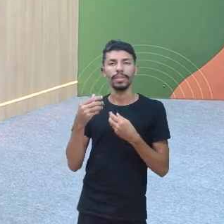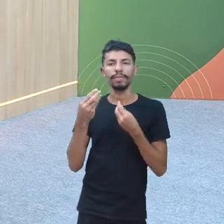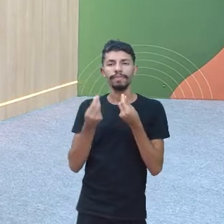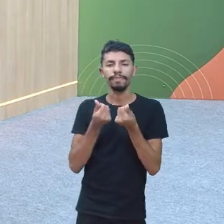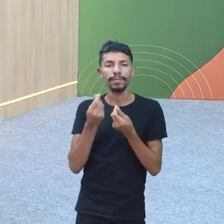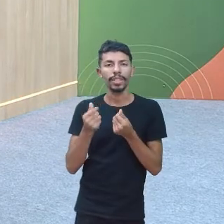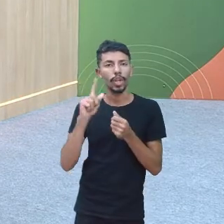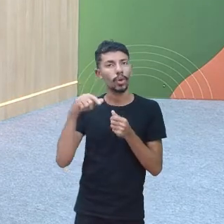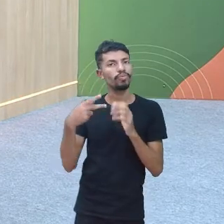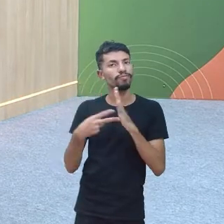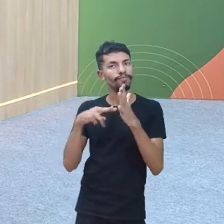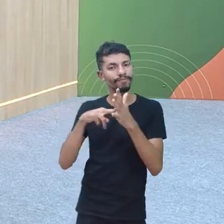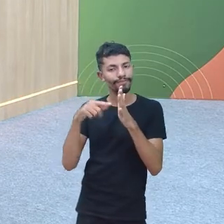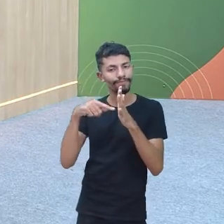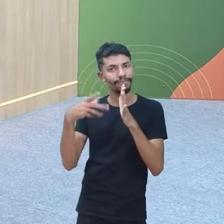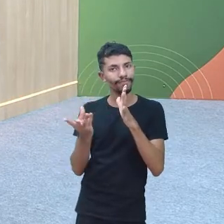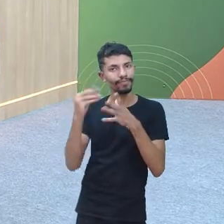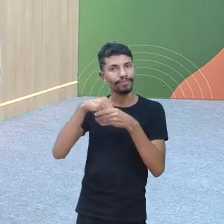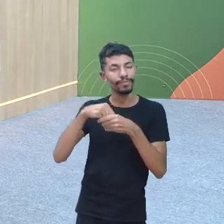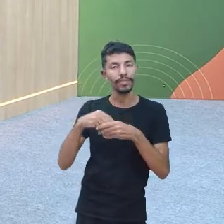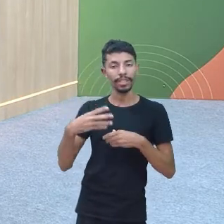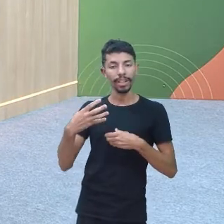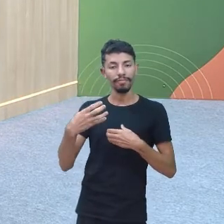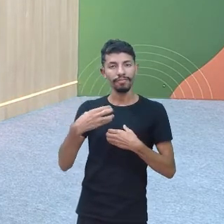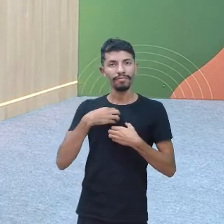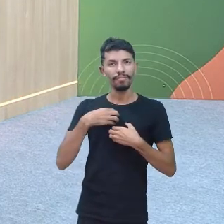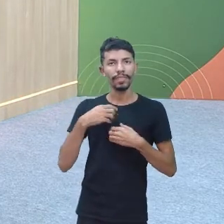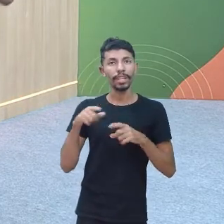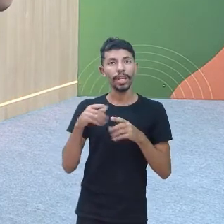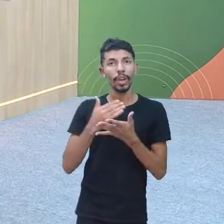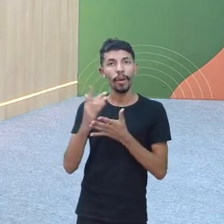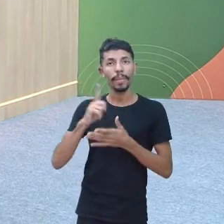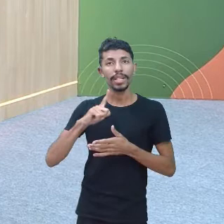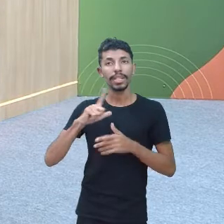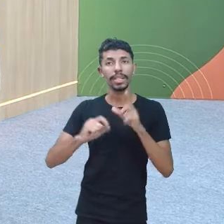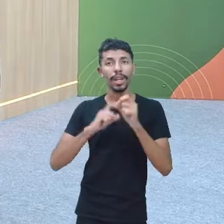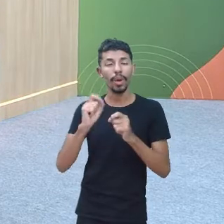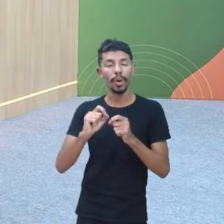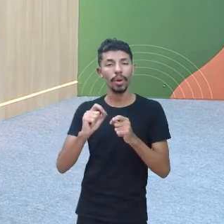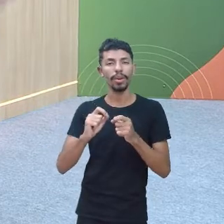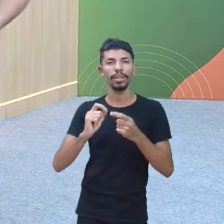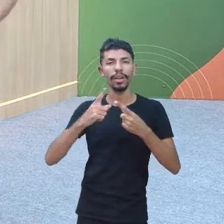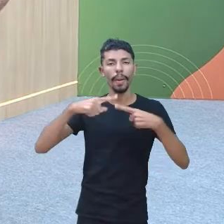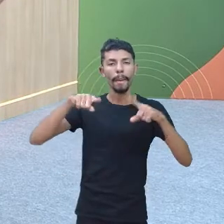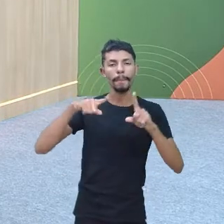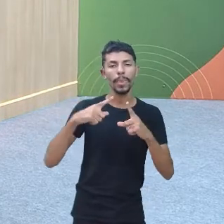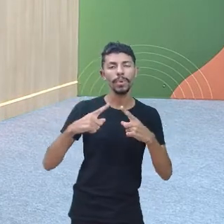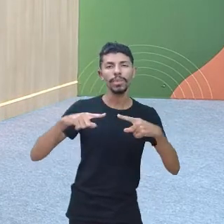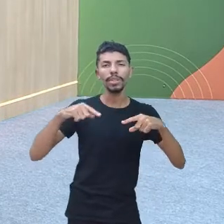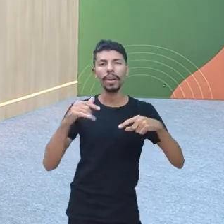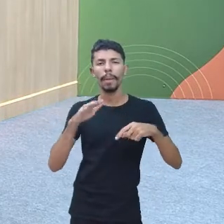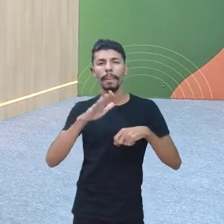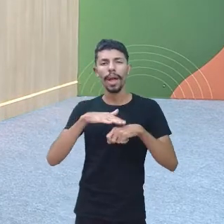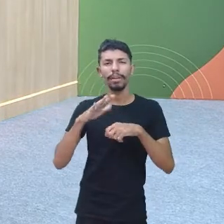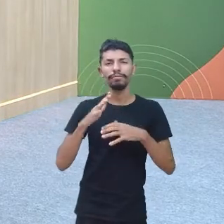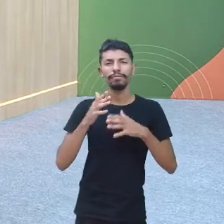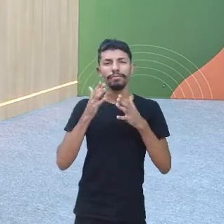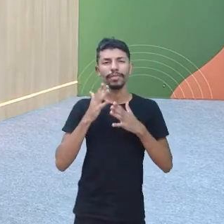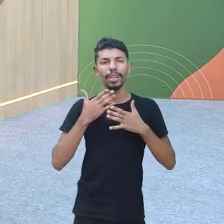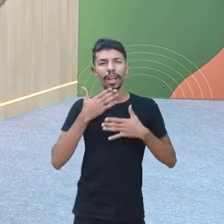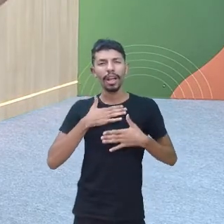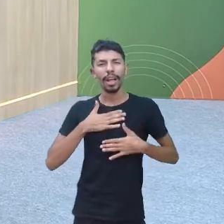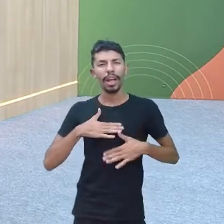esse significado nas suas músicas, e aí ele passa a ter músicas com ritmo mais lento, dançante, mais sexy,